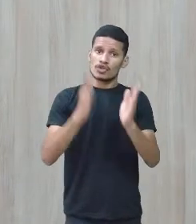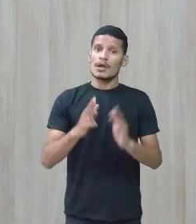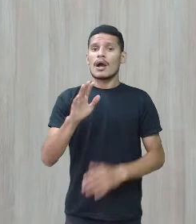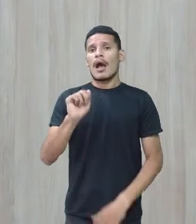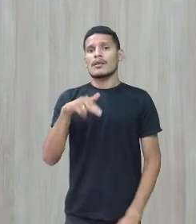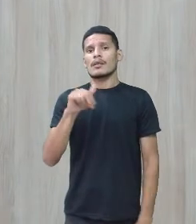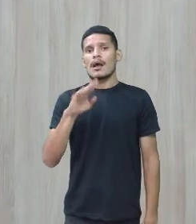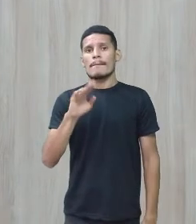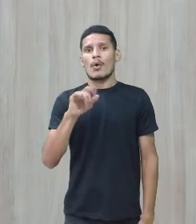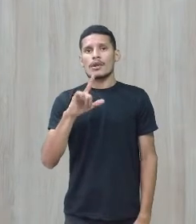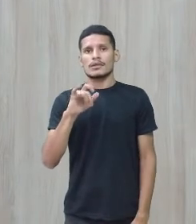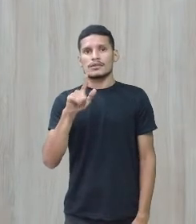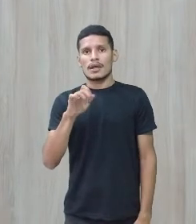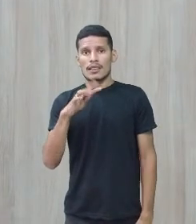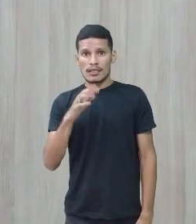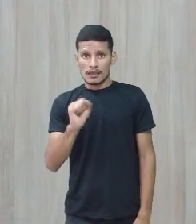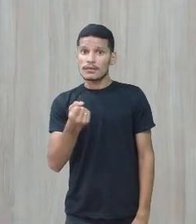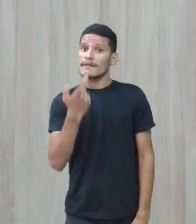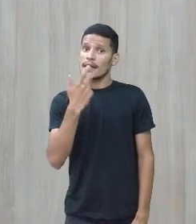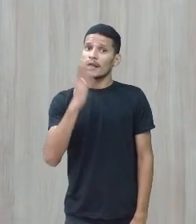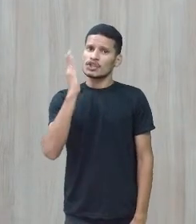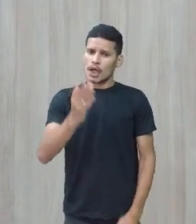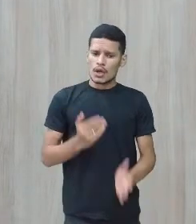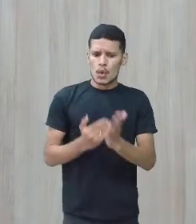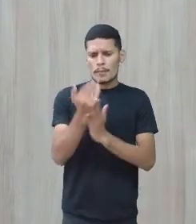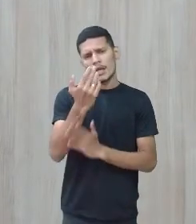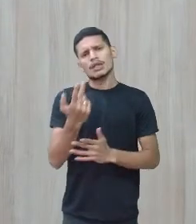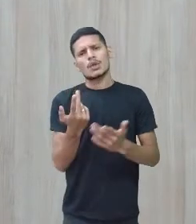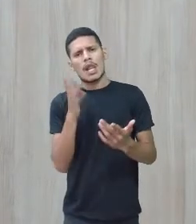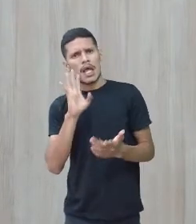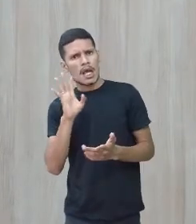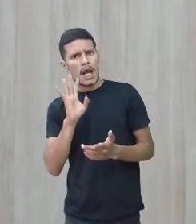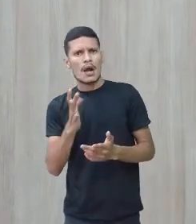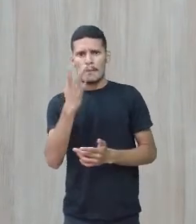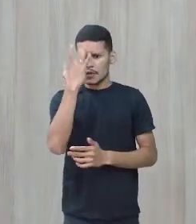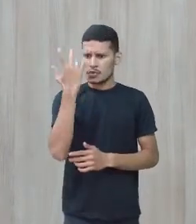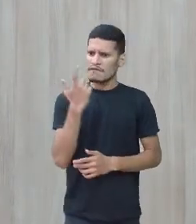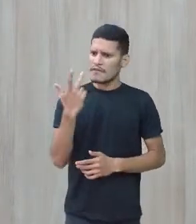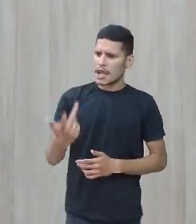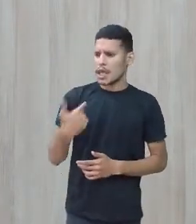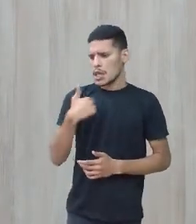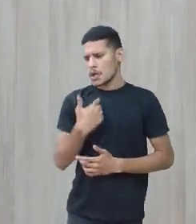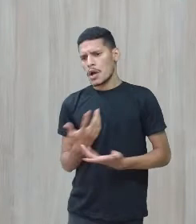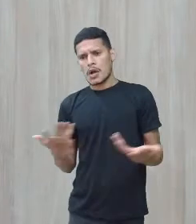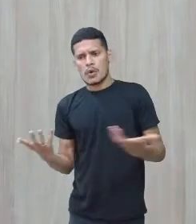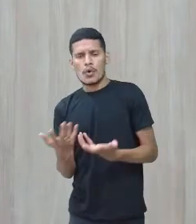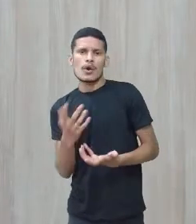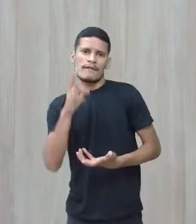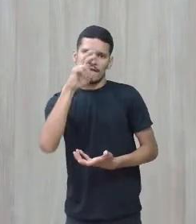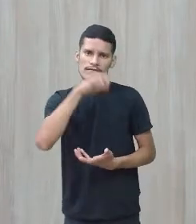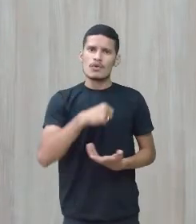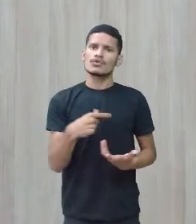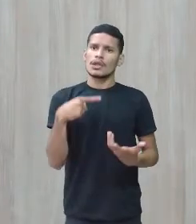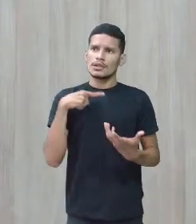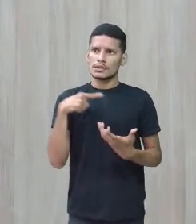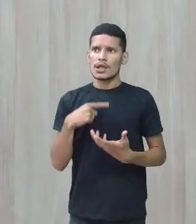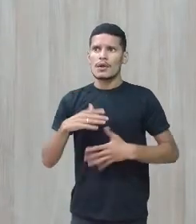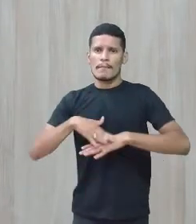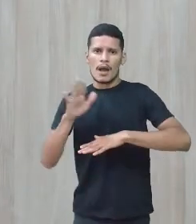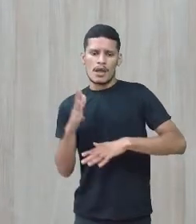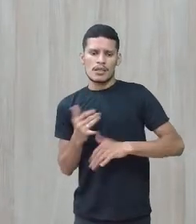anabolizantes, né? Que no começo pode parecer algo legal. O cara vai dizer, nossa, tô aqui, tenho mais força, tenho mais energia, tenho